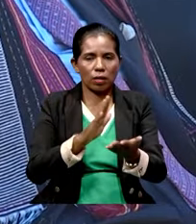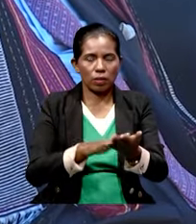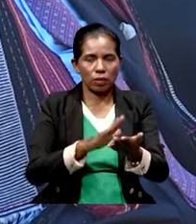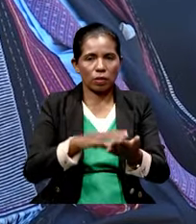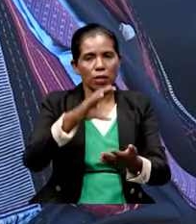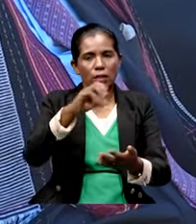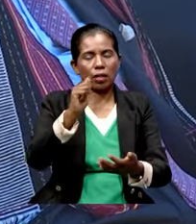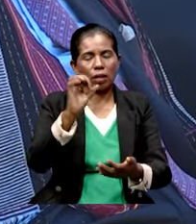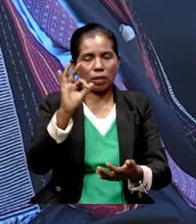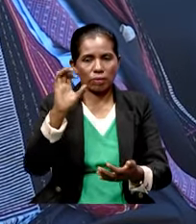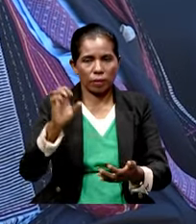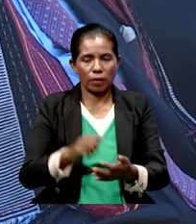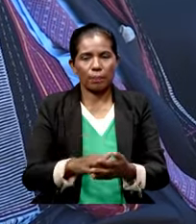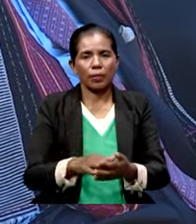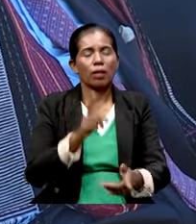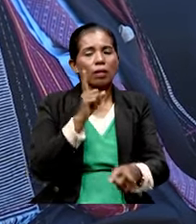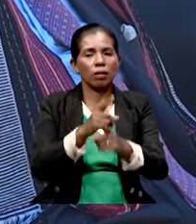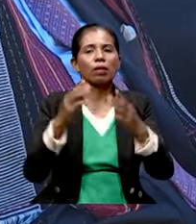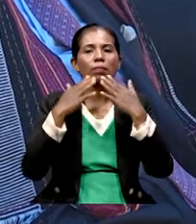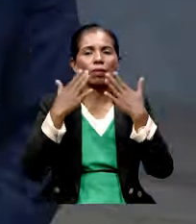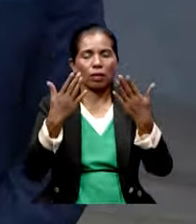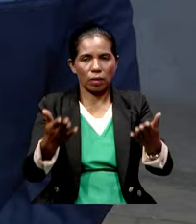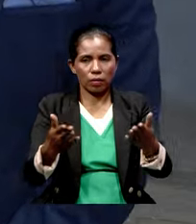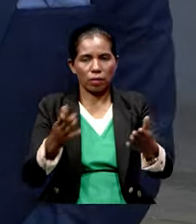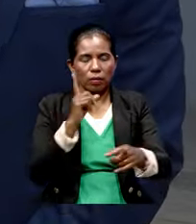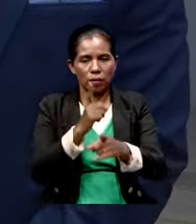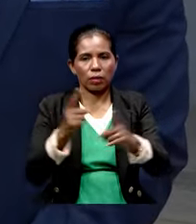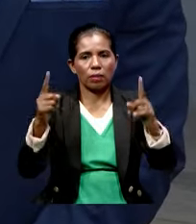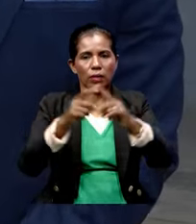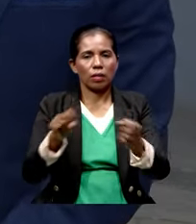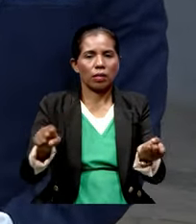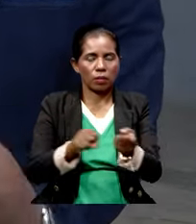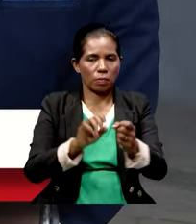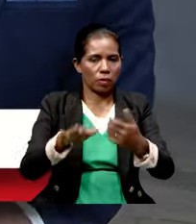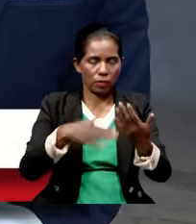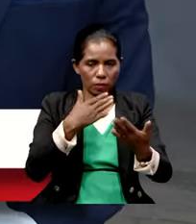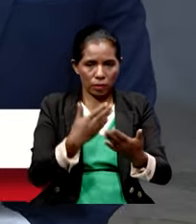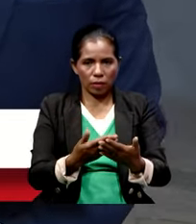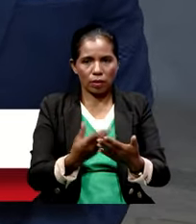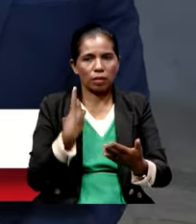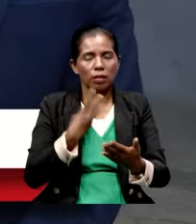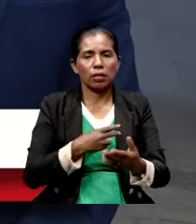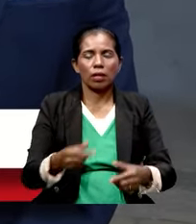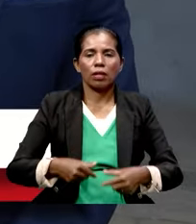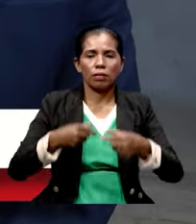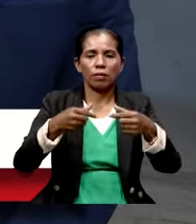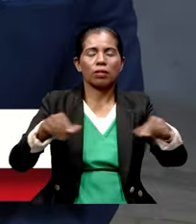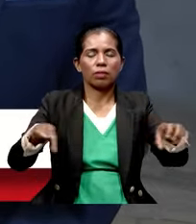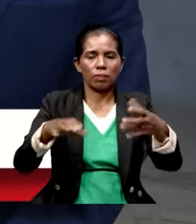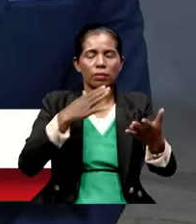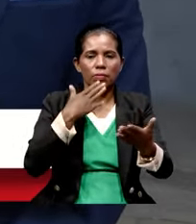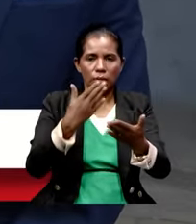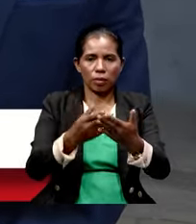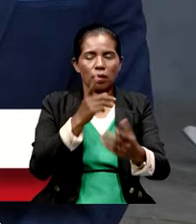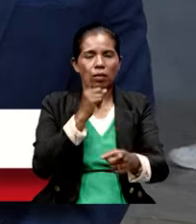Café. Tebes e agradece tebes ba apoio tomak nebema ka Itafo e cooperação ida dia